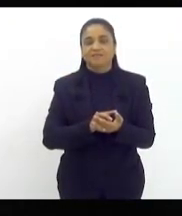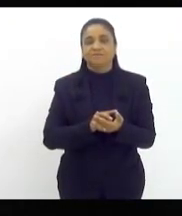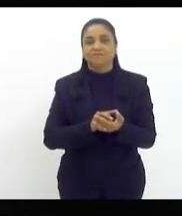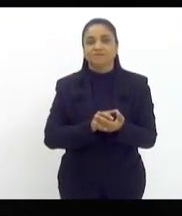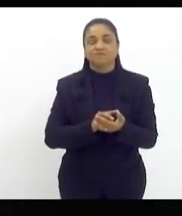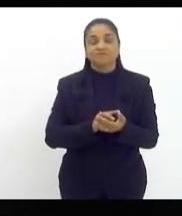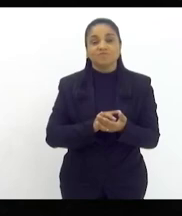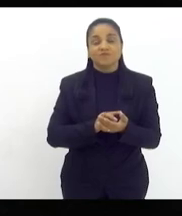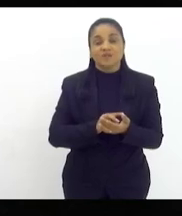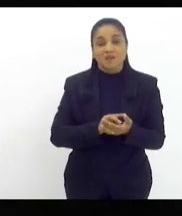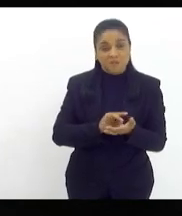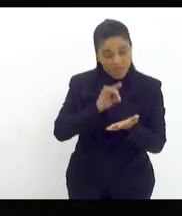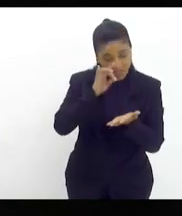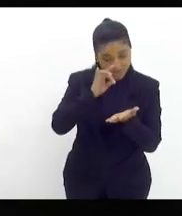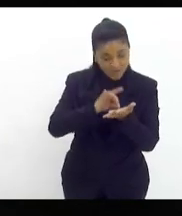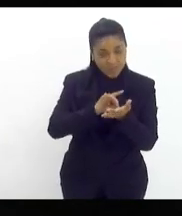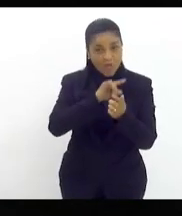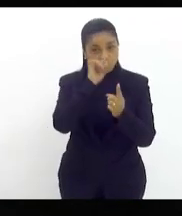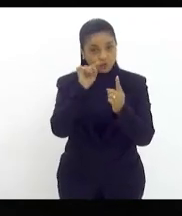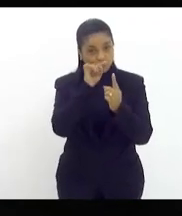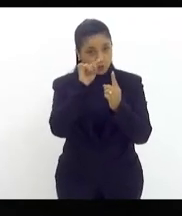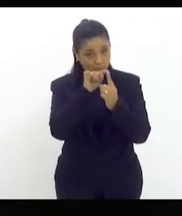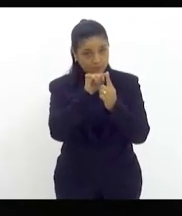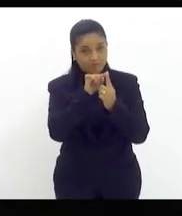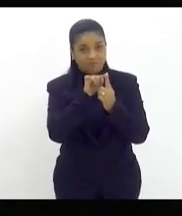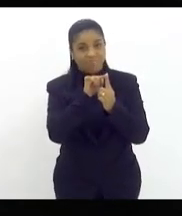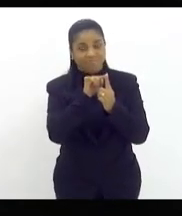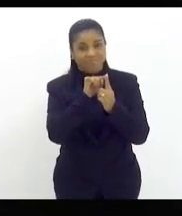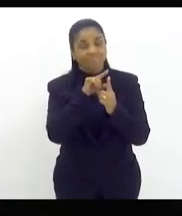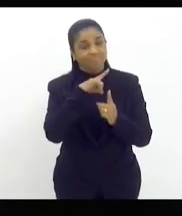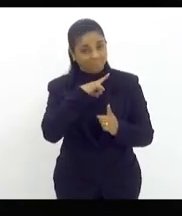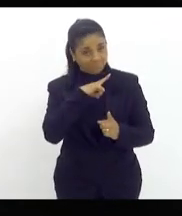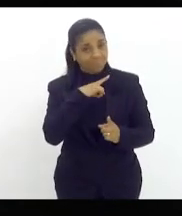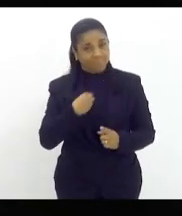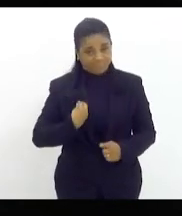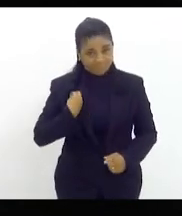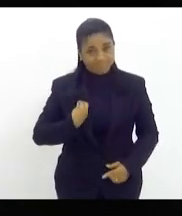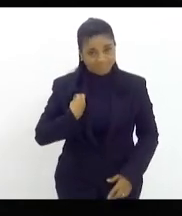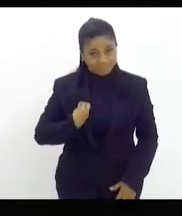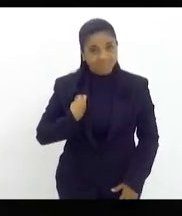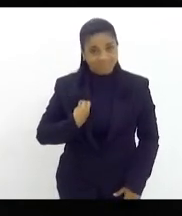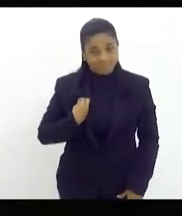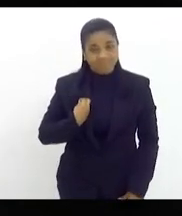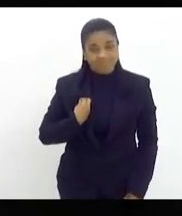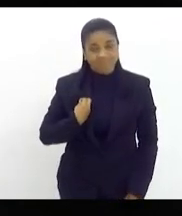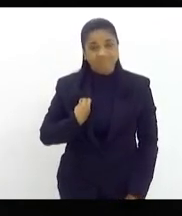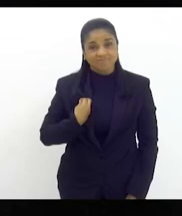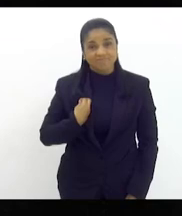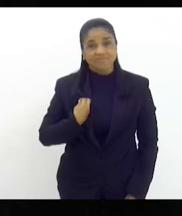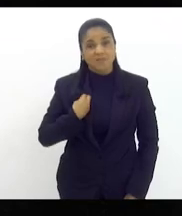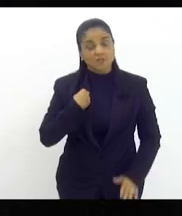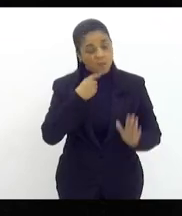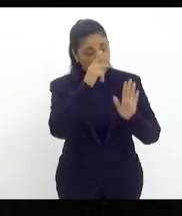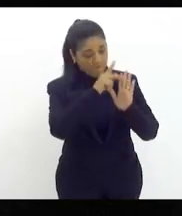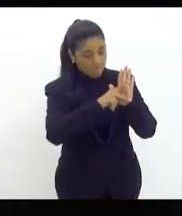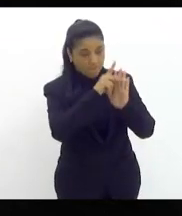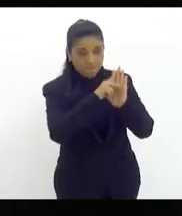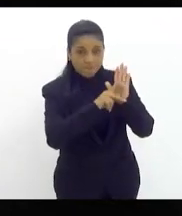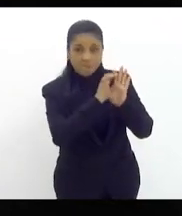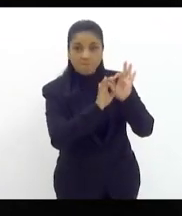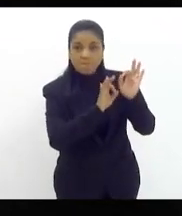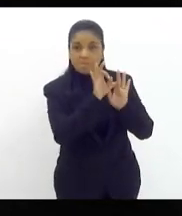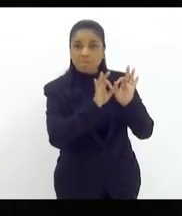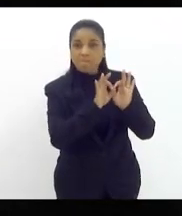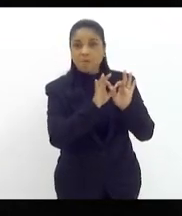da verdade porque verdades objetivas elas existem é que nós criamos esse programa que não é